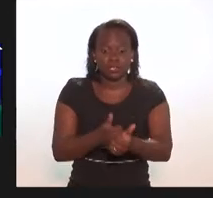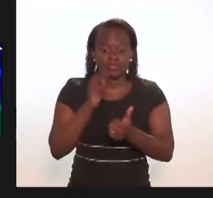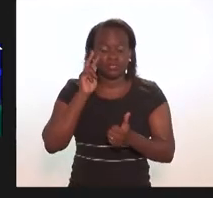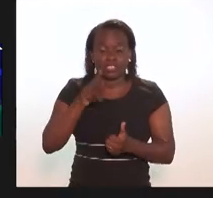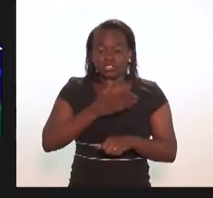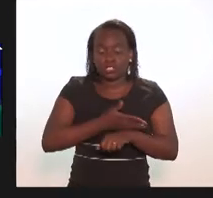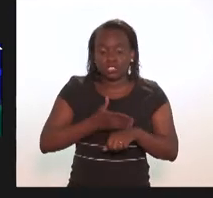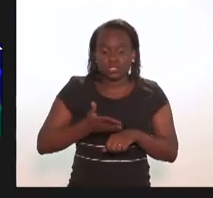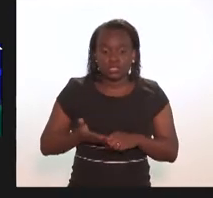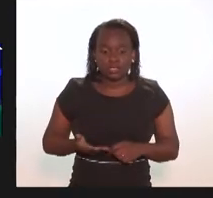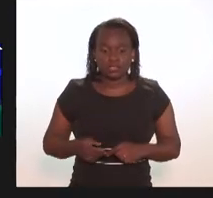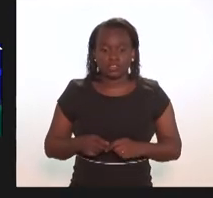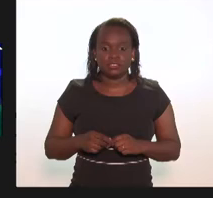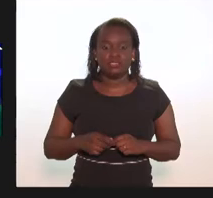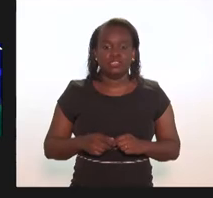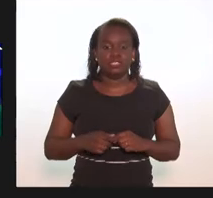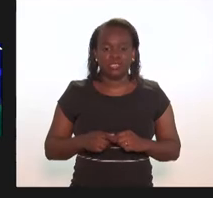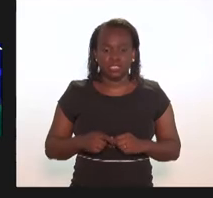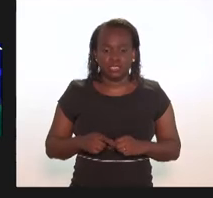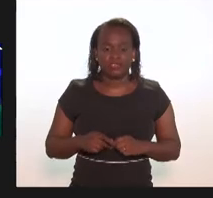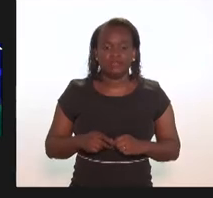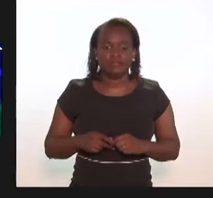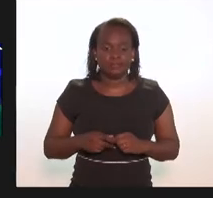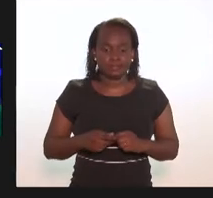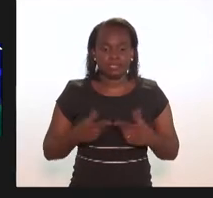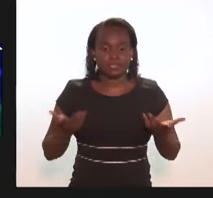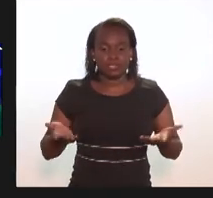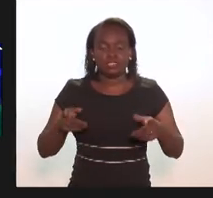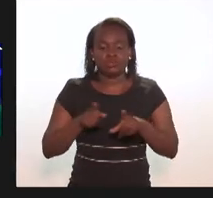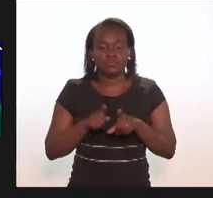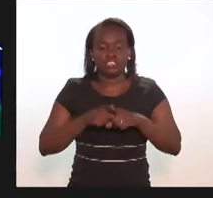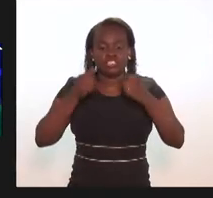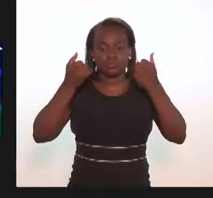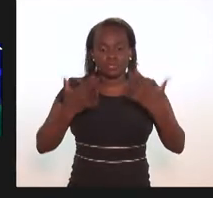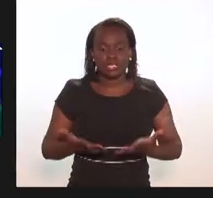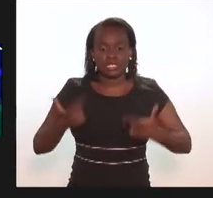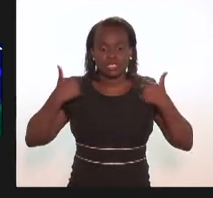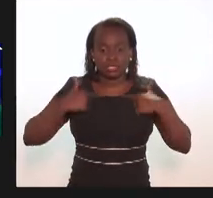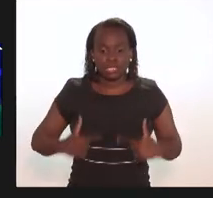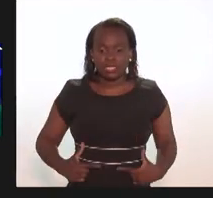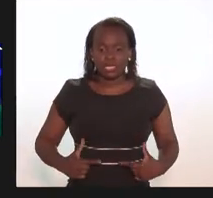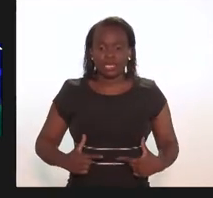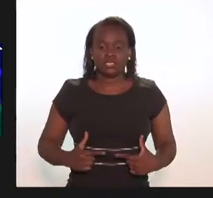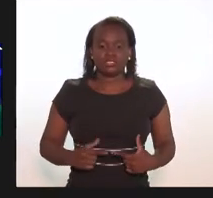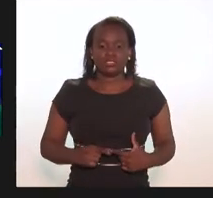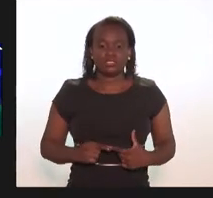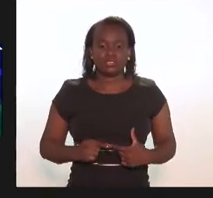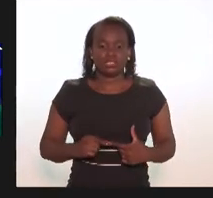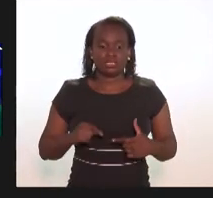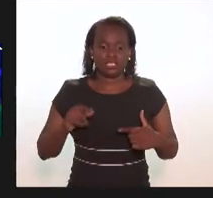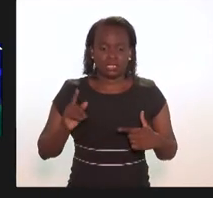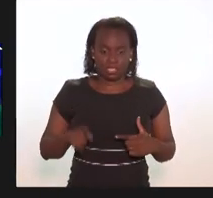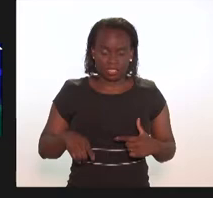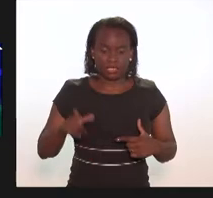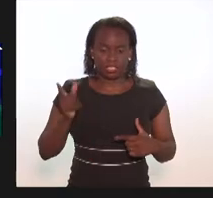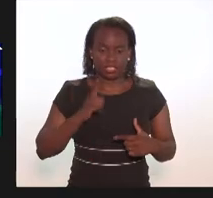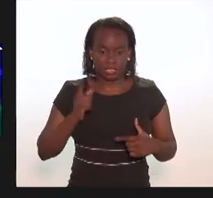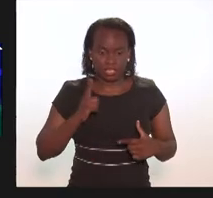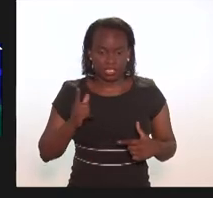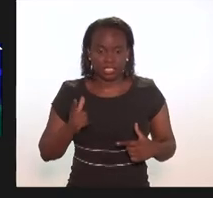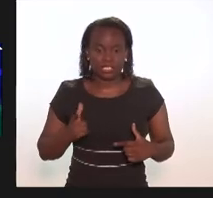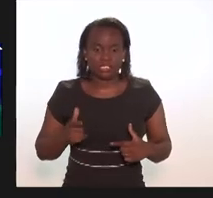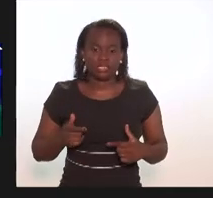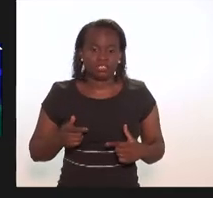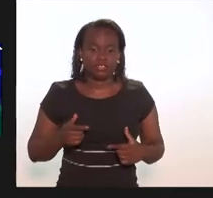tempo todo, né? Agora, tratar da questão da neutralidade, né, na neolinguagem ou